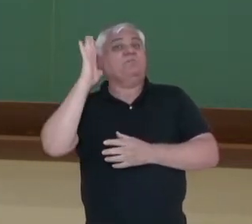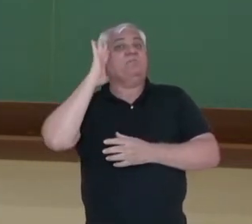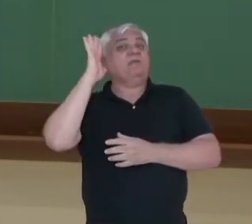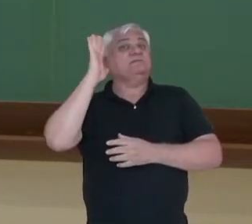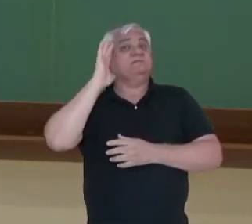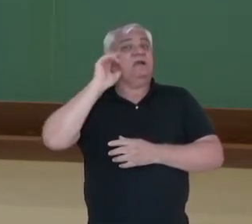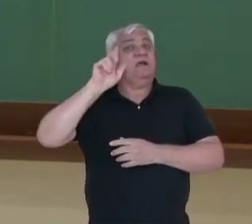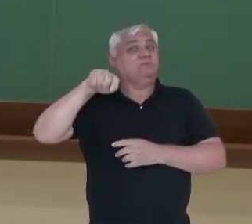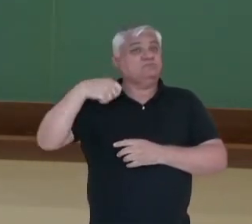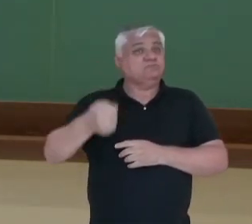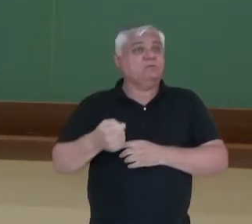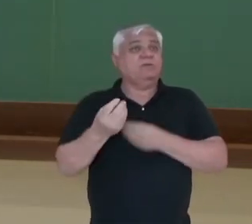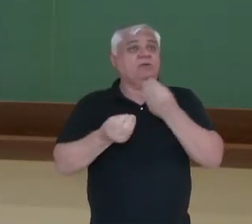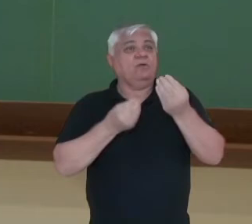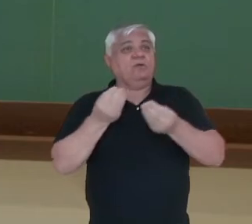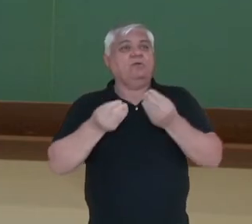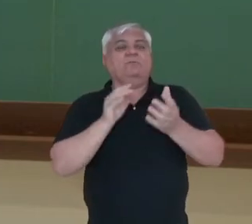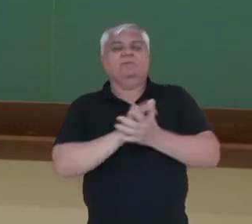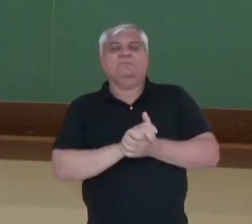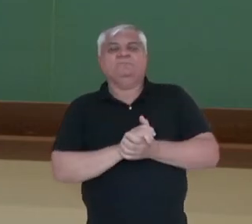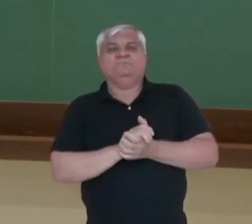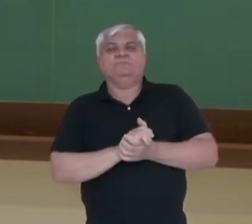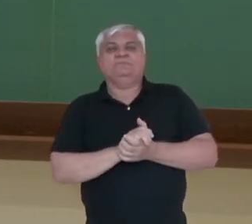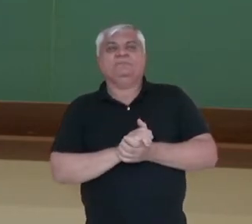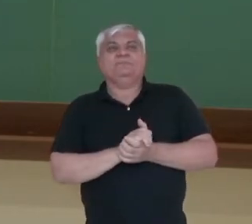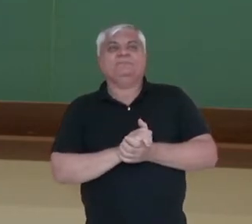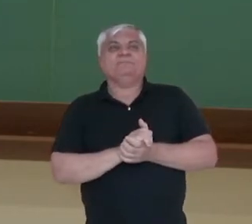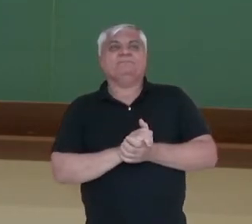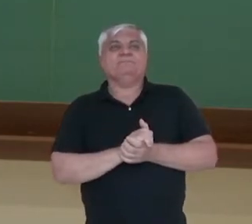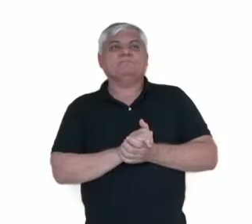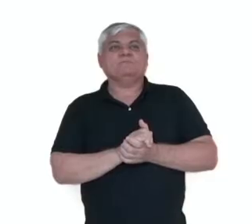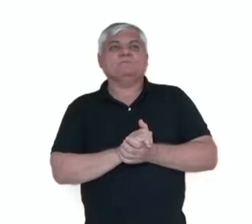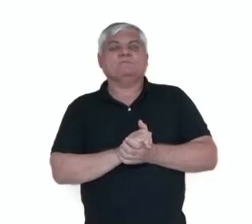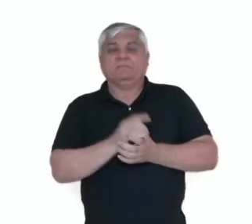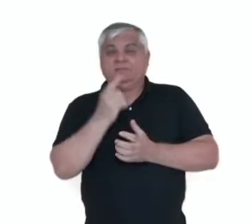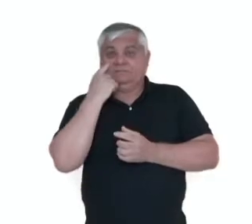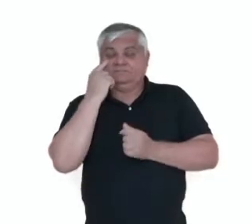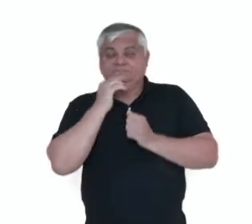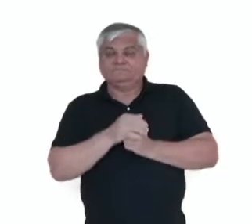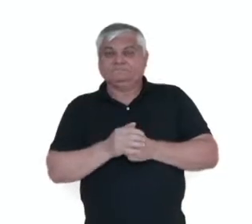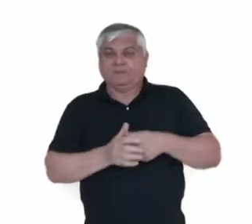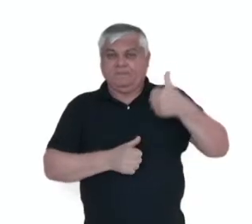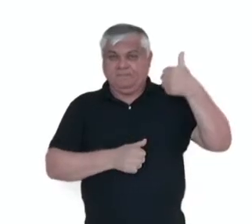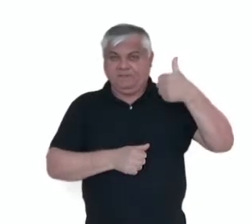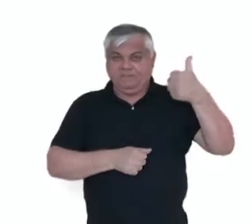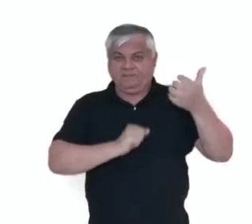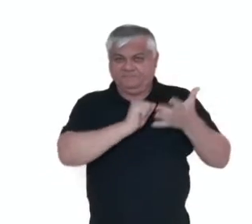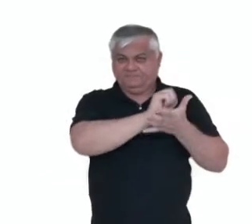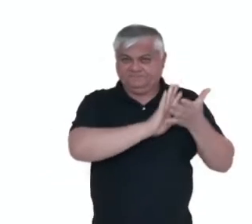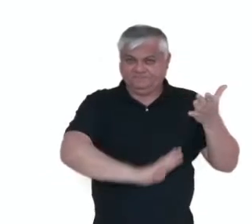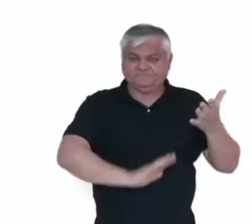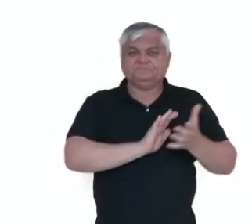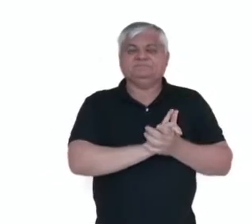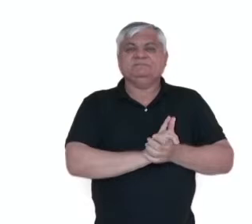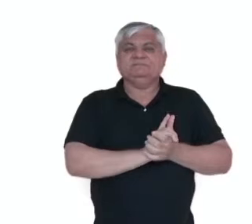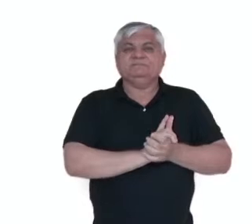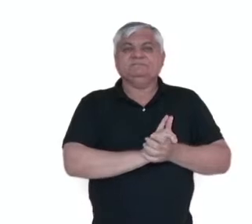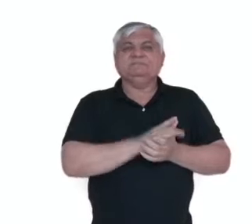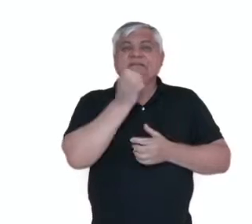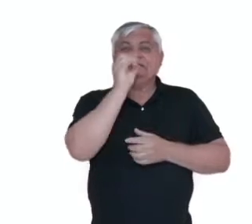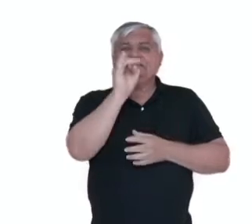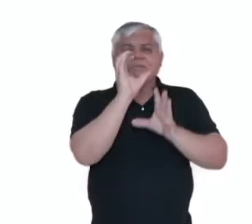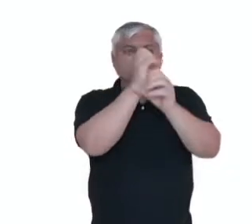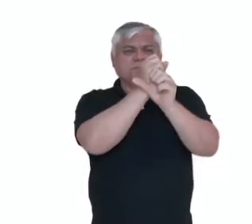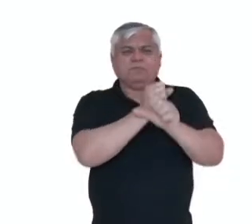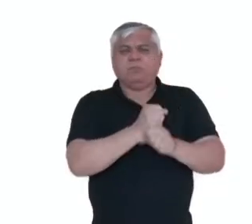refletir um pouquinho então sobre essa prática. Vamos lá. Note que na atividade anterior, sem realizar